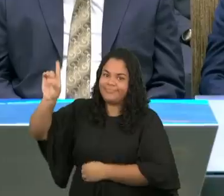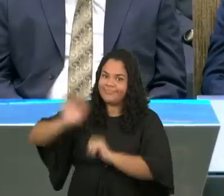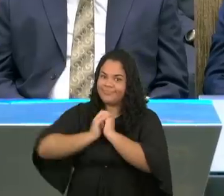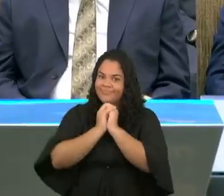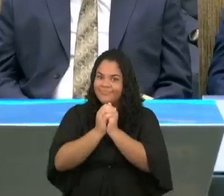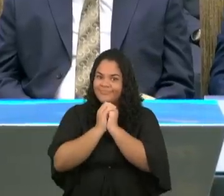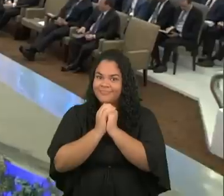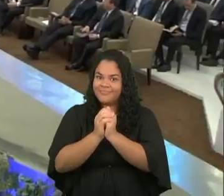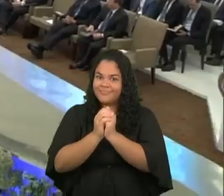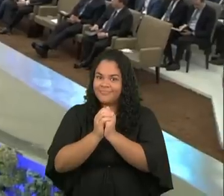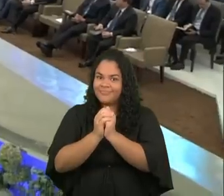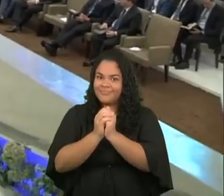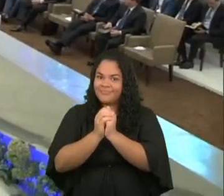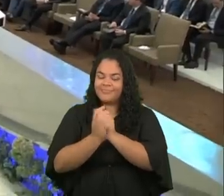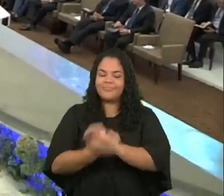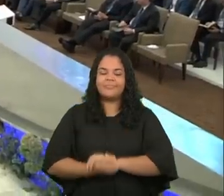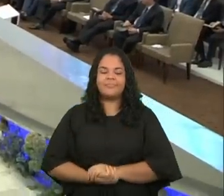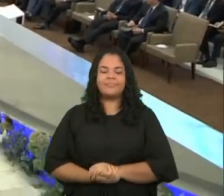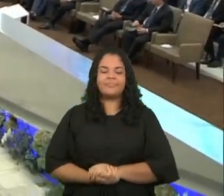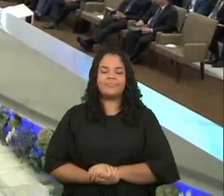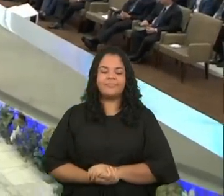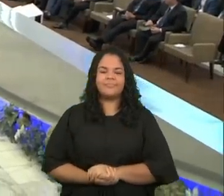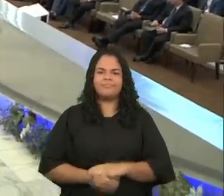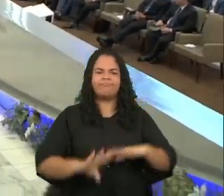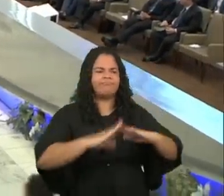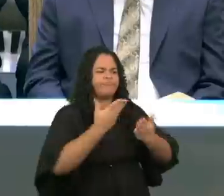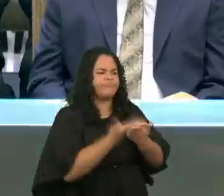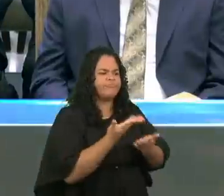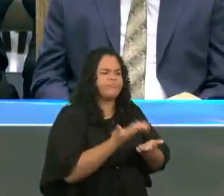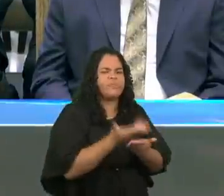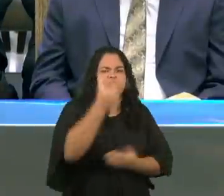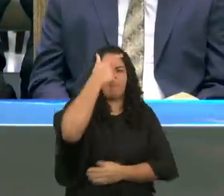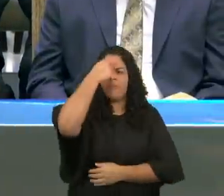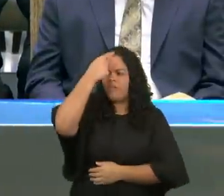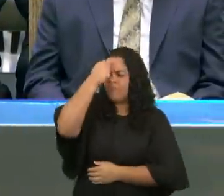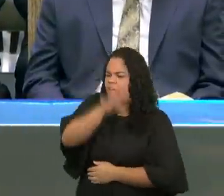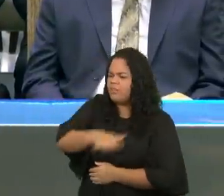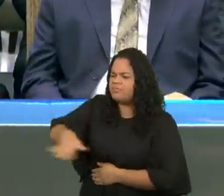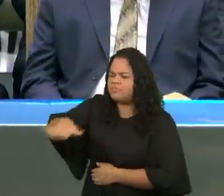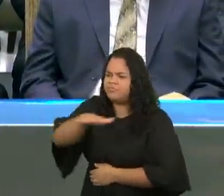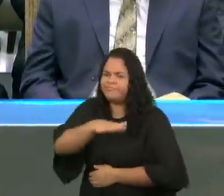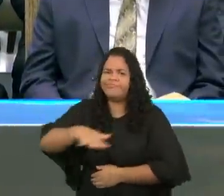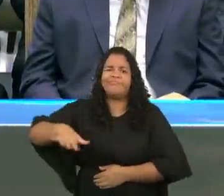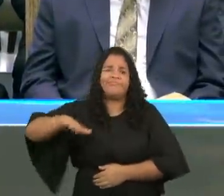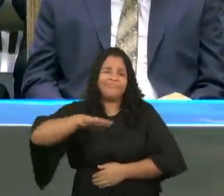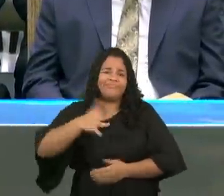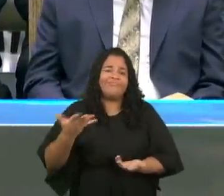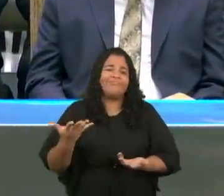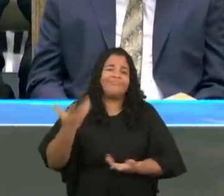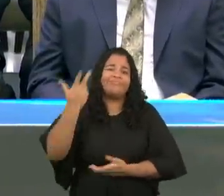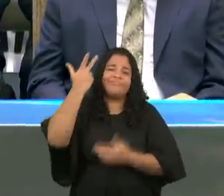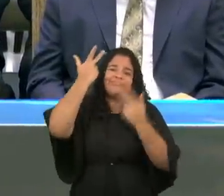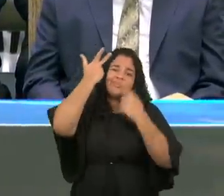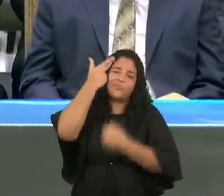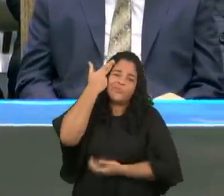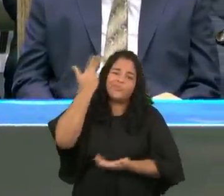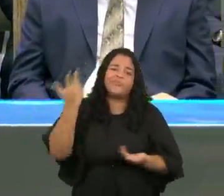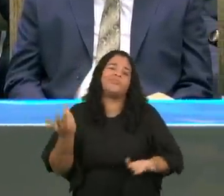diga amém. Então, na escola, na faculdade, é comum que enfrentemos o